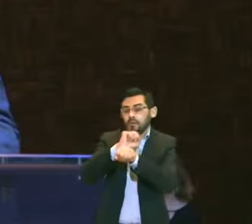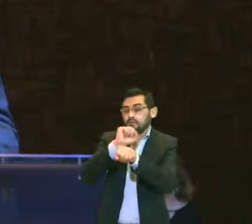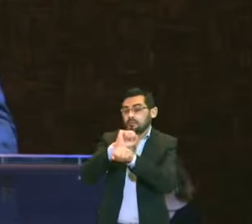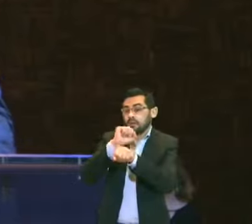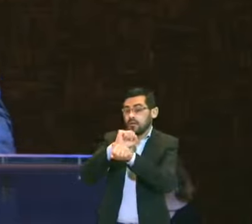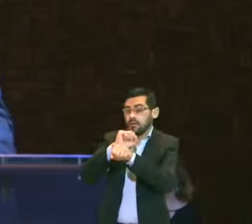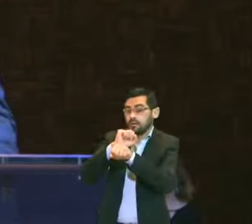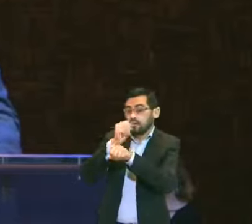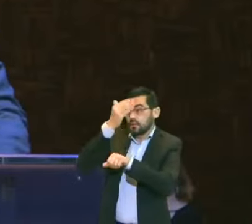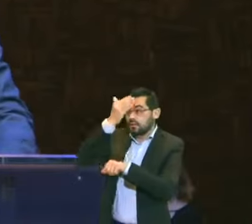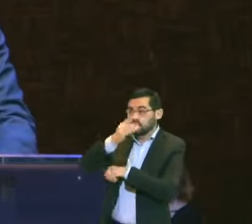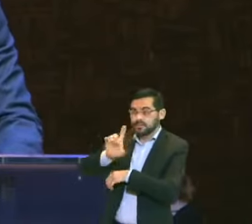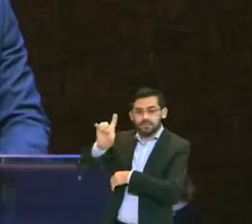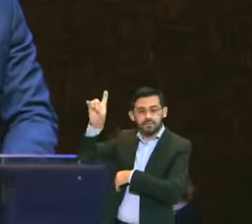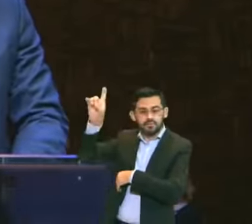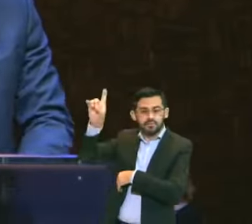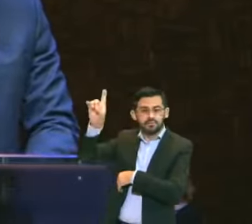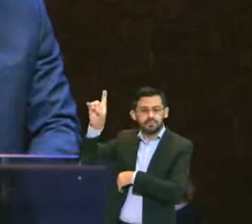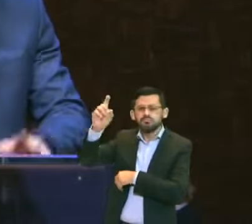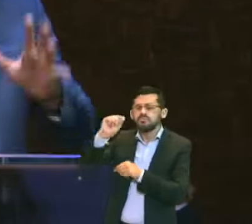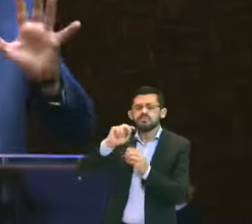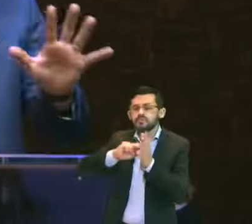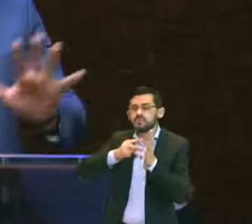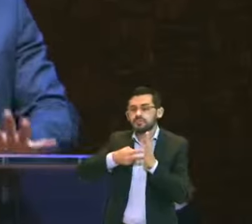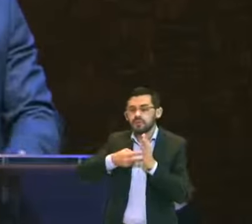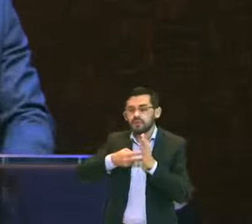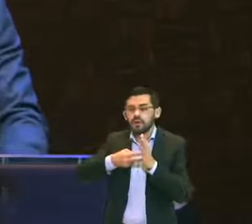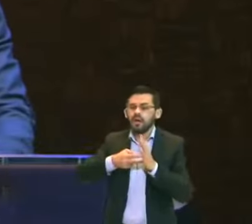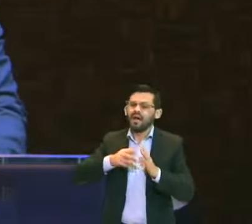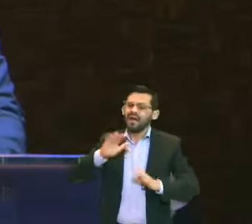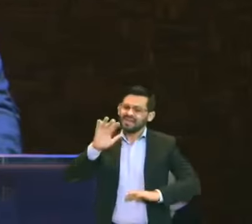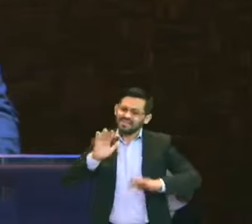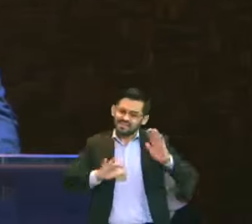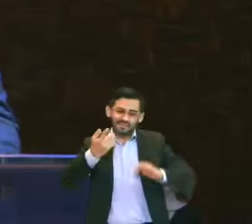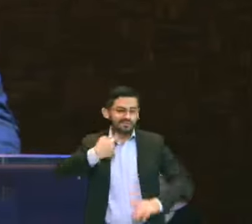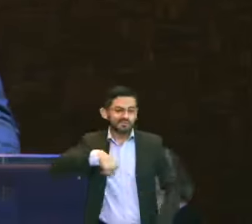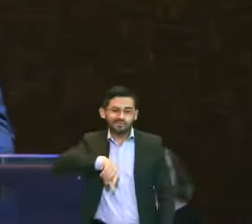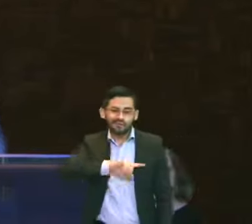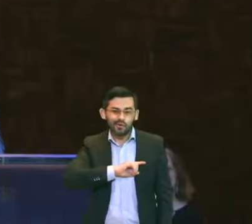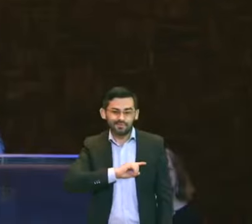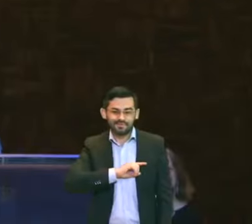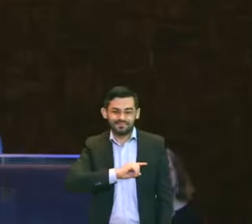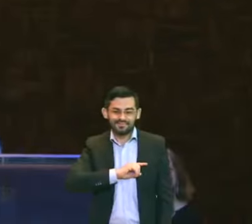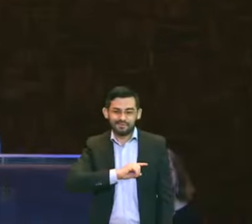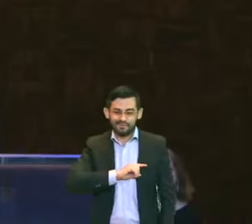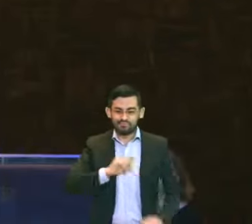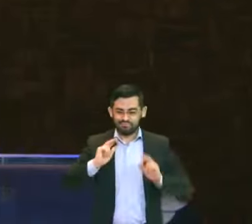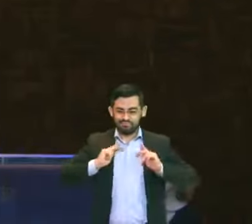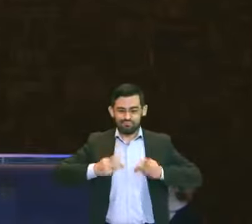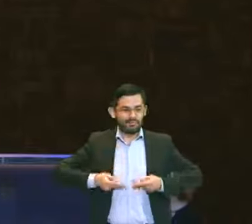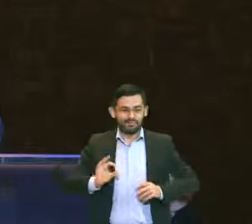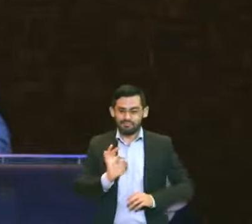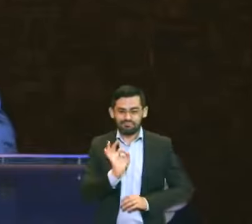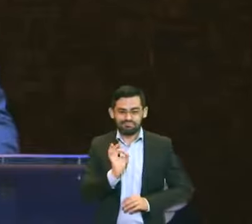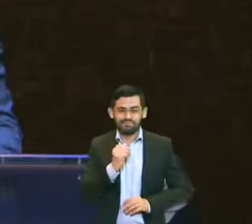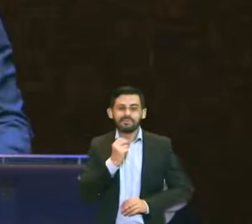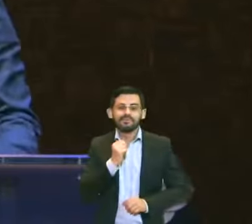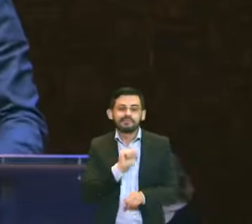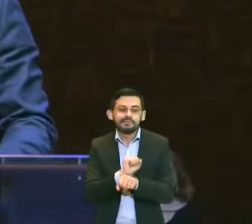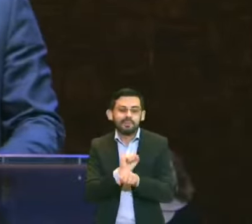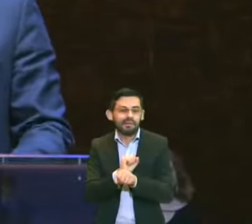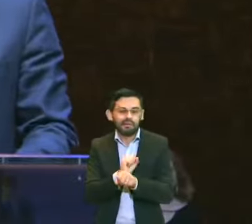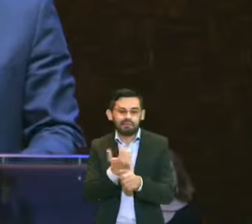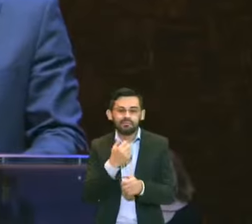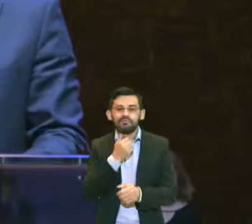Deus? A verdade é que a maioria de nós não gosta de esperar. Eu não gosto de esperar numa